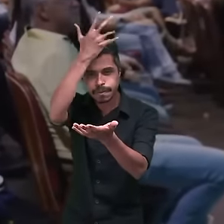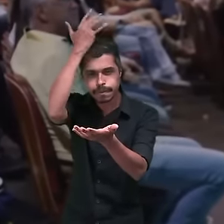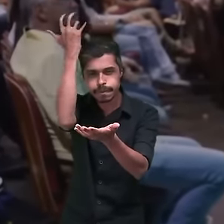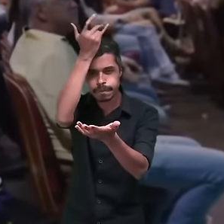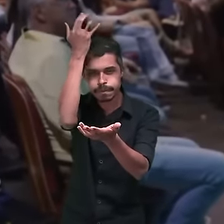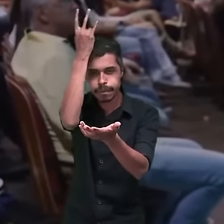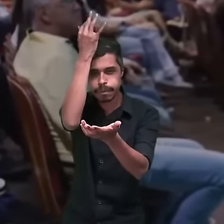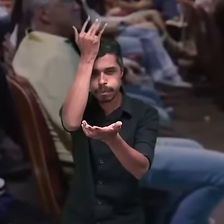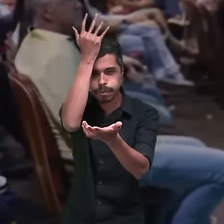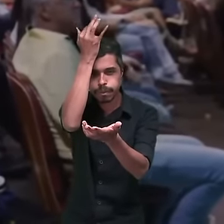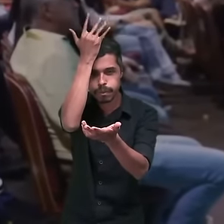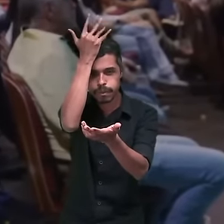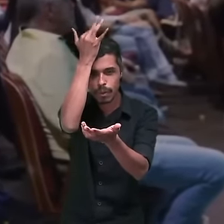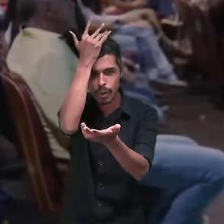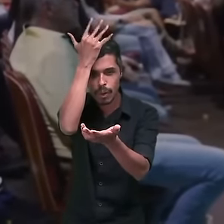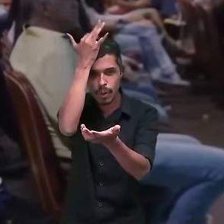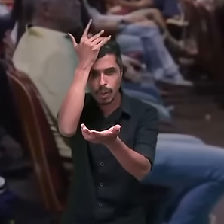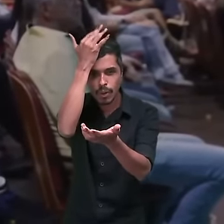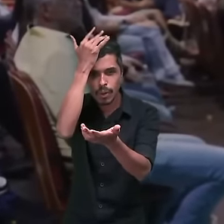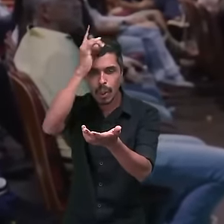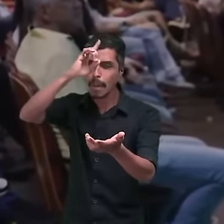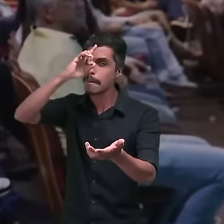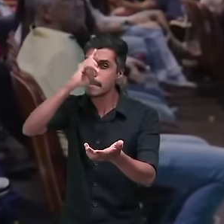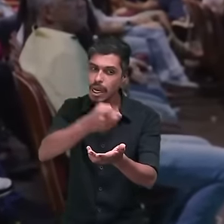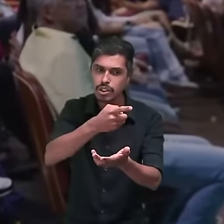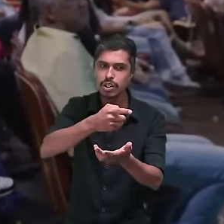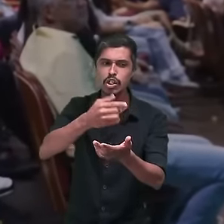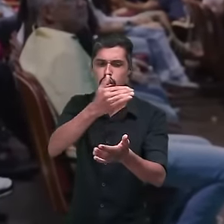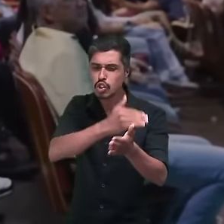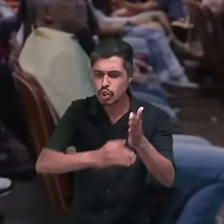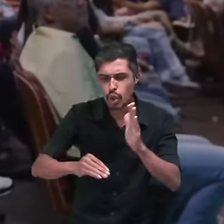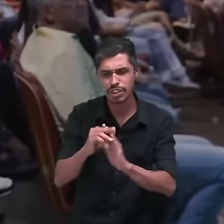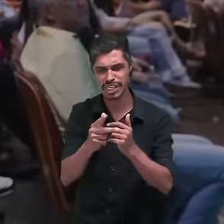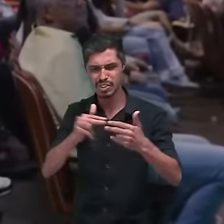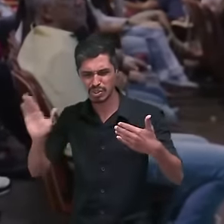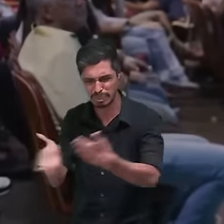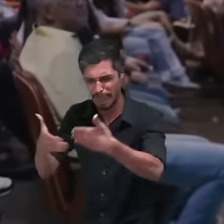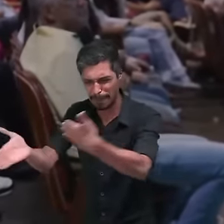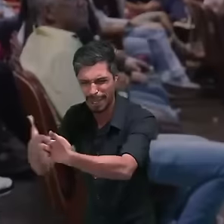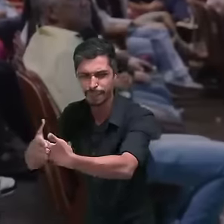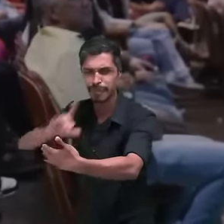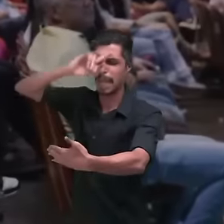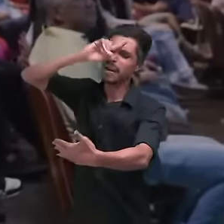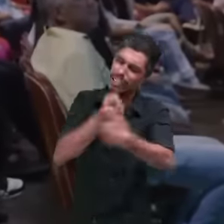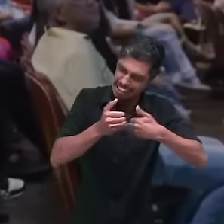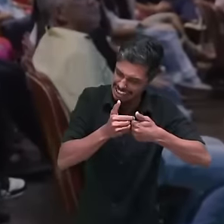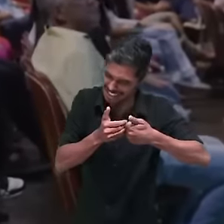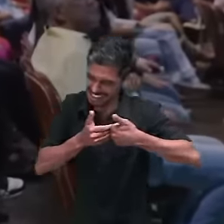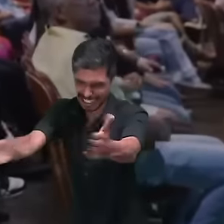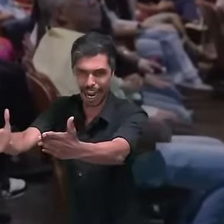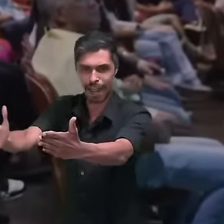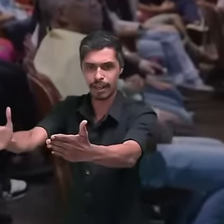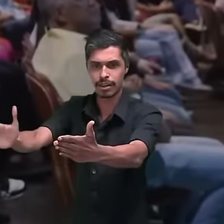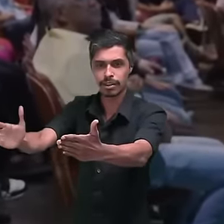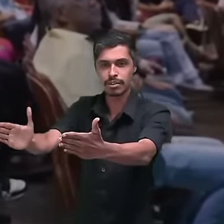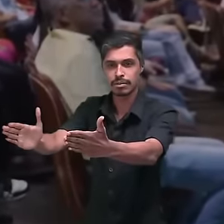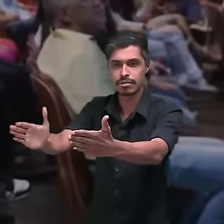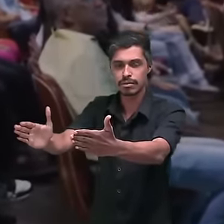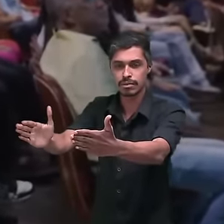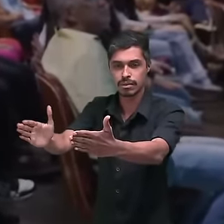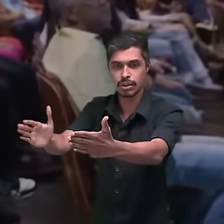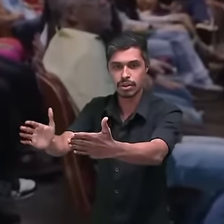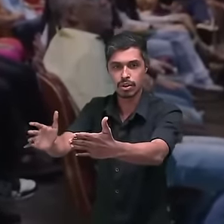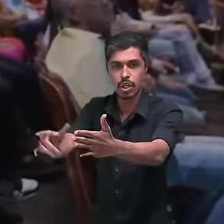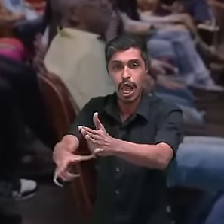O Senhor está destravando hoje todo lo que estuvo travado hasta este dia. Todo que não